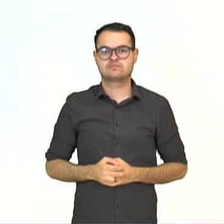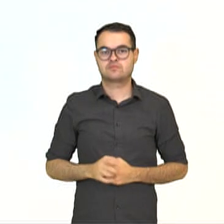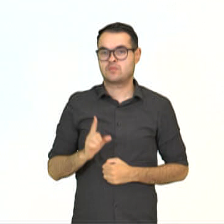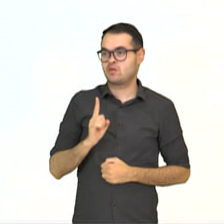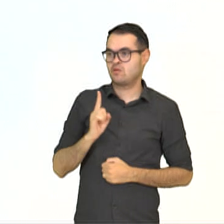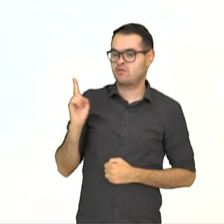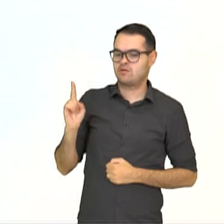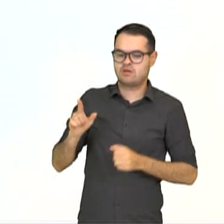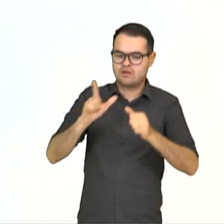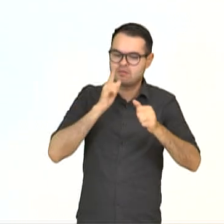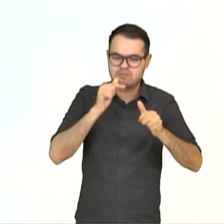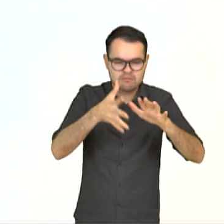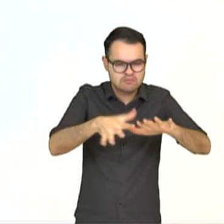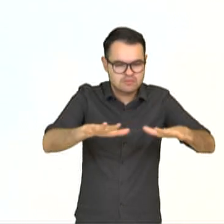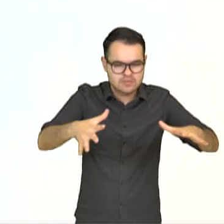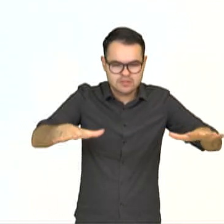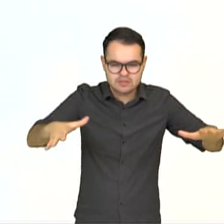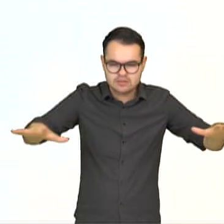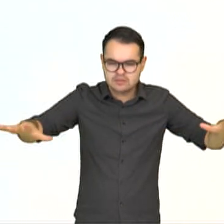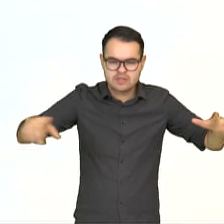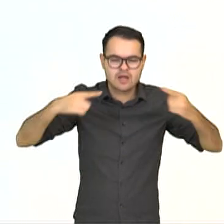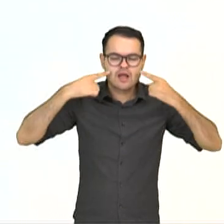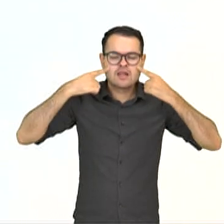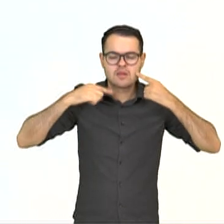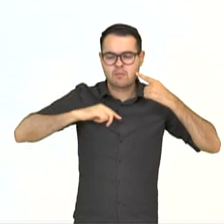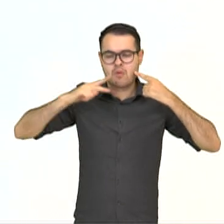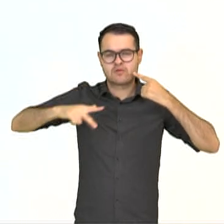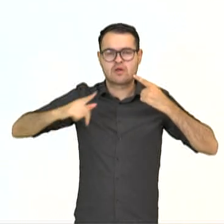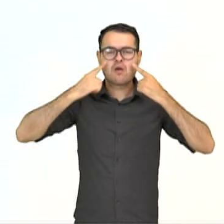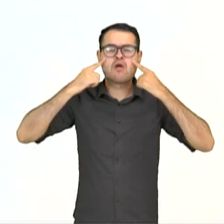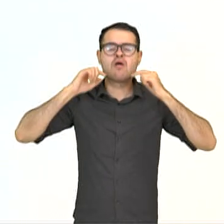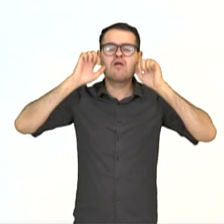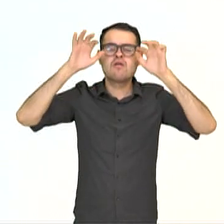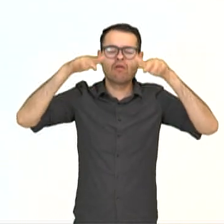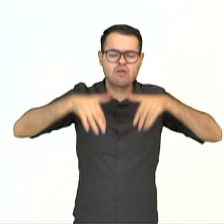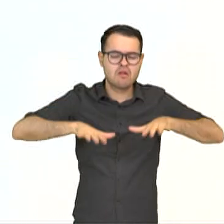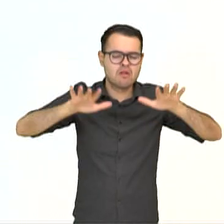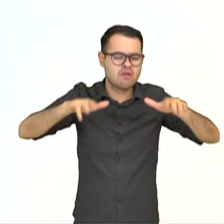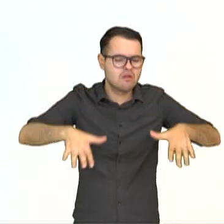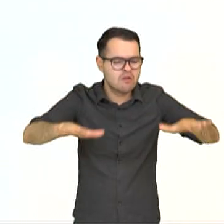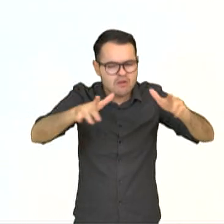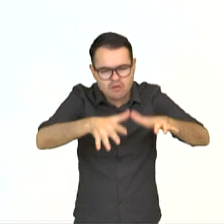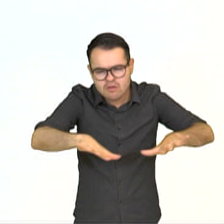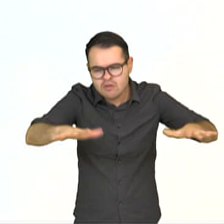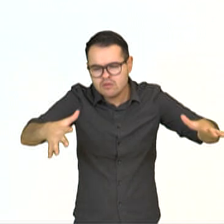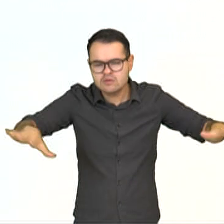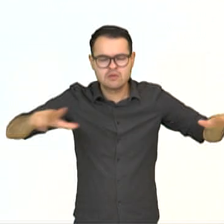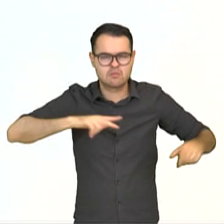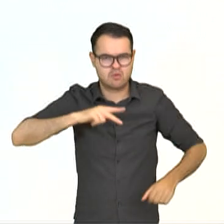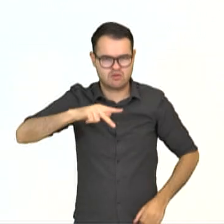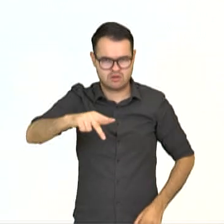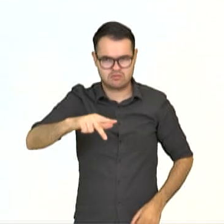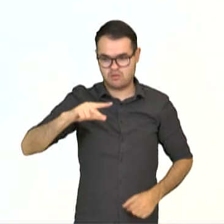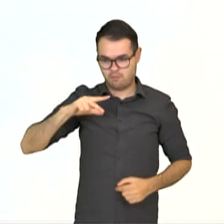salgado, quanto do teu sal são lágrimas de Portugal. É possível que Portugal